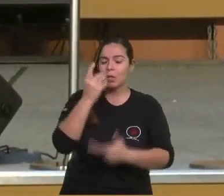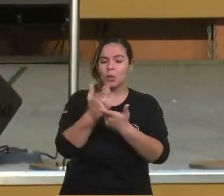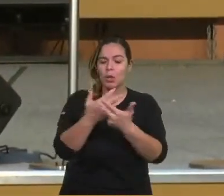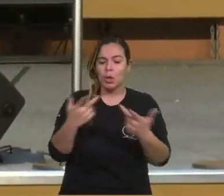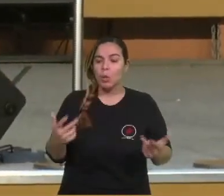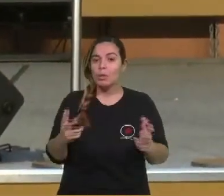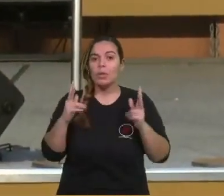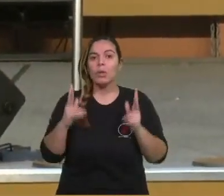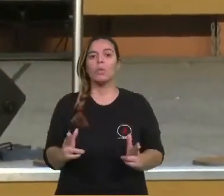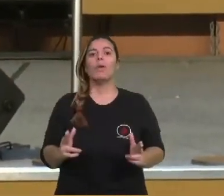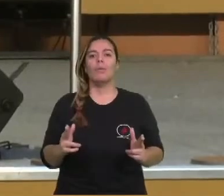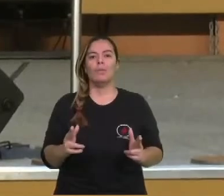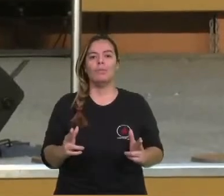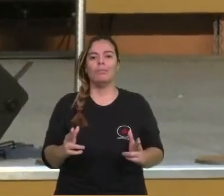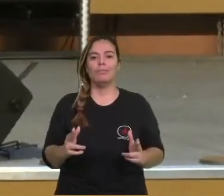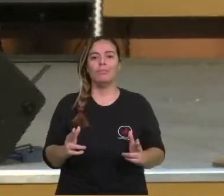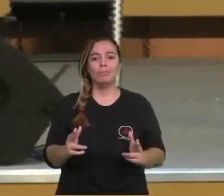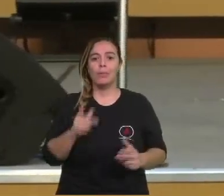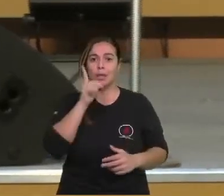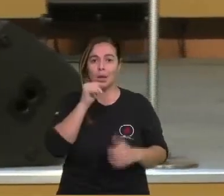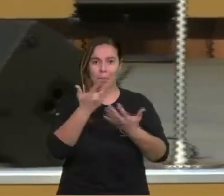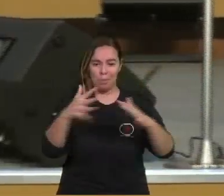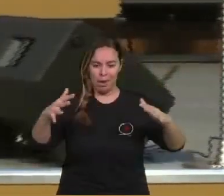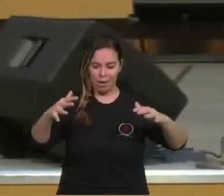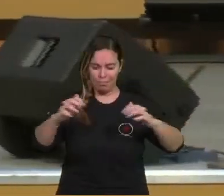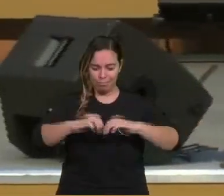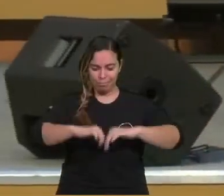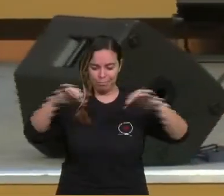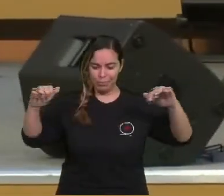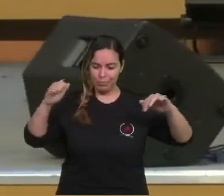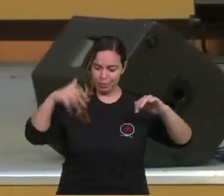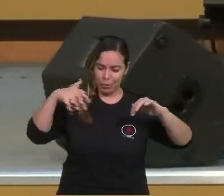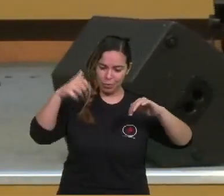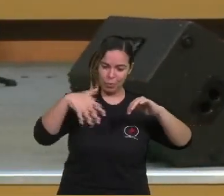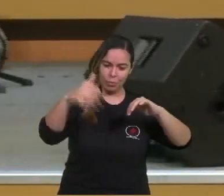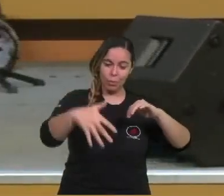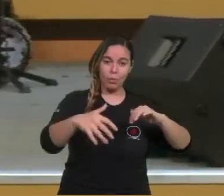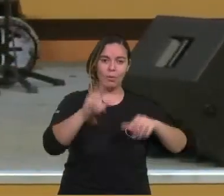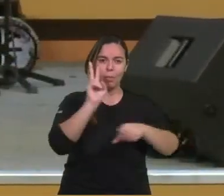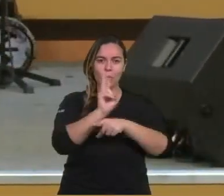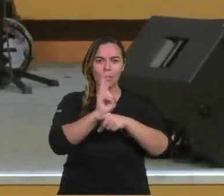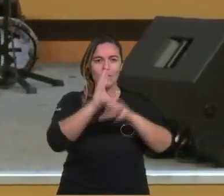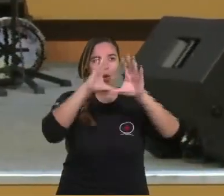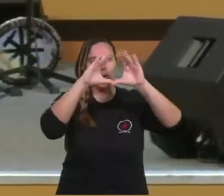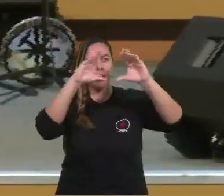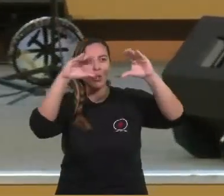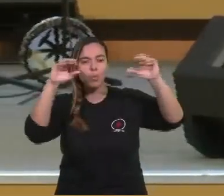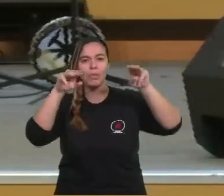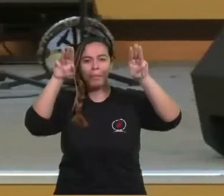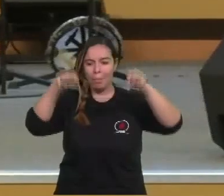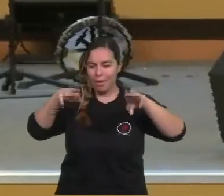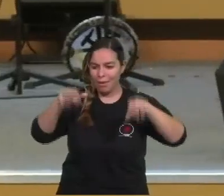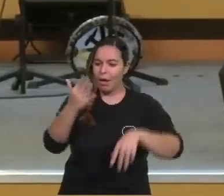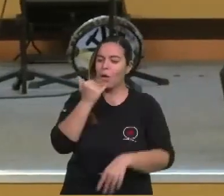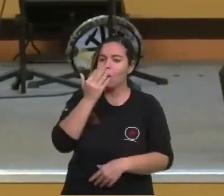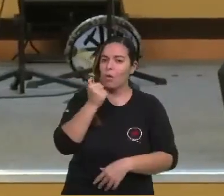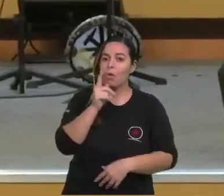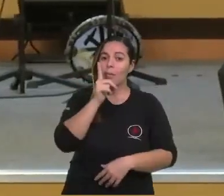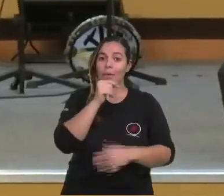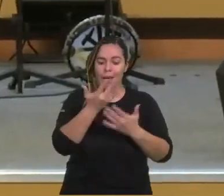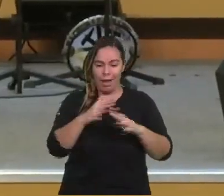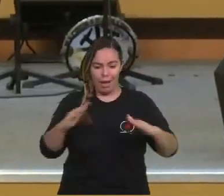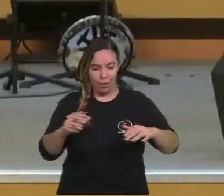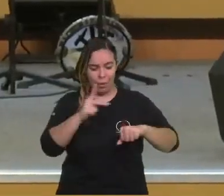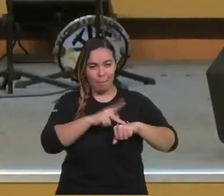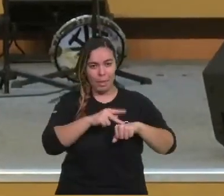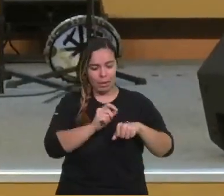mesmas coisas. Passam pelo mar, recebem a proteção da nuvem, comem o maná, a água que sai